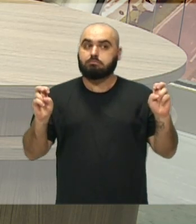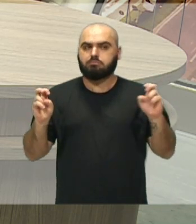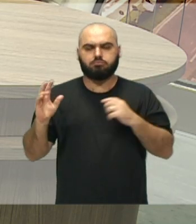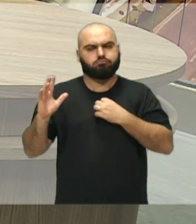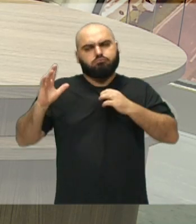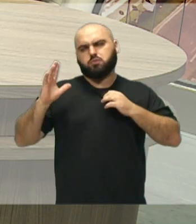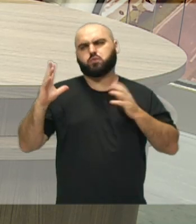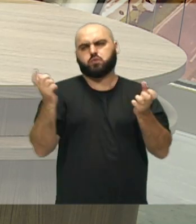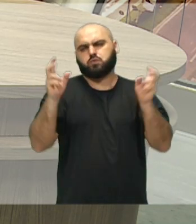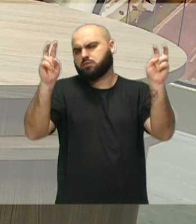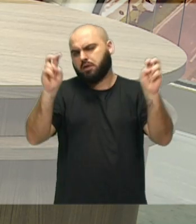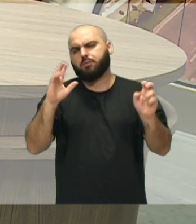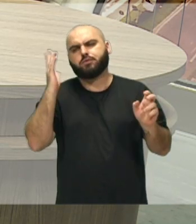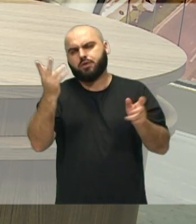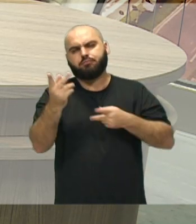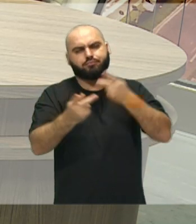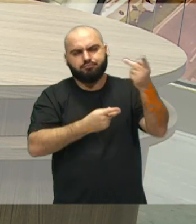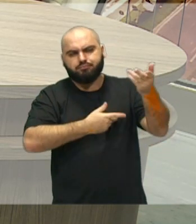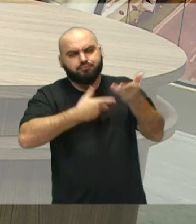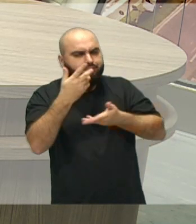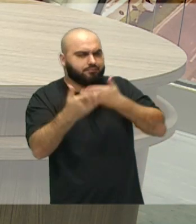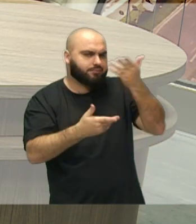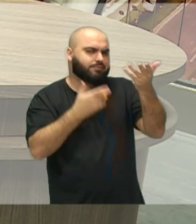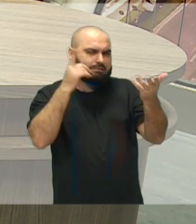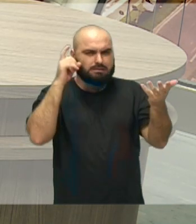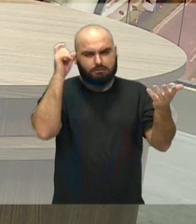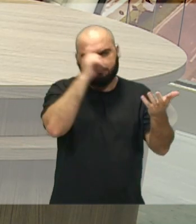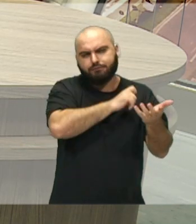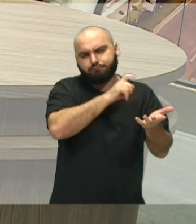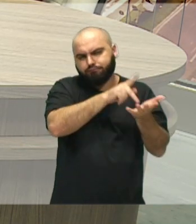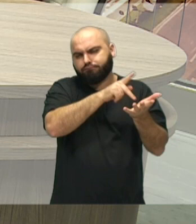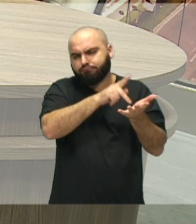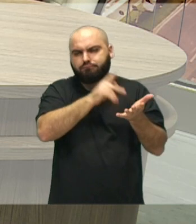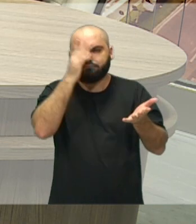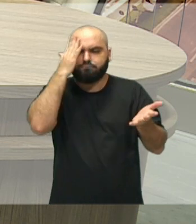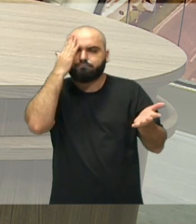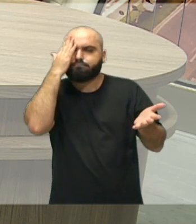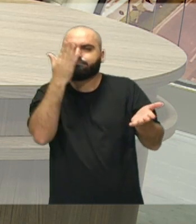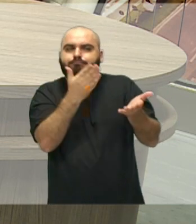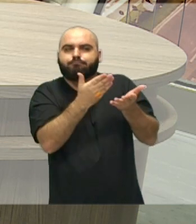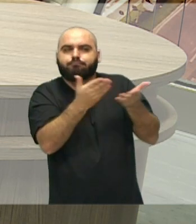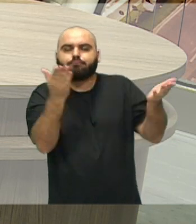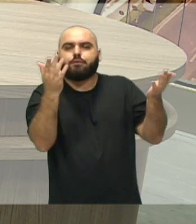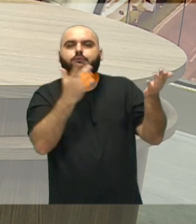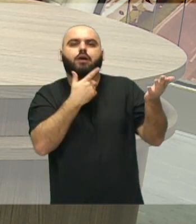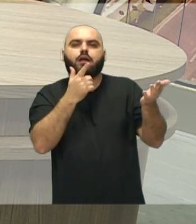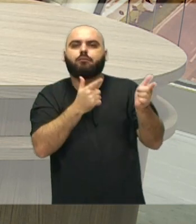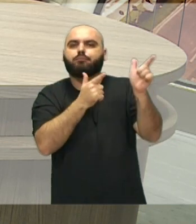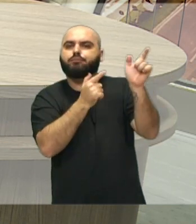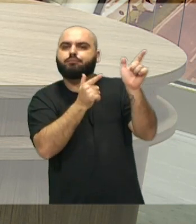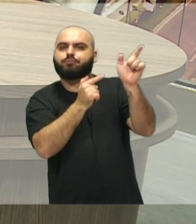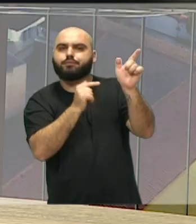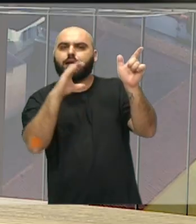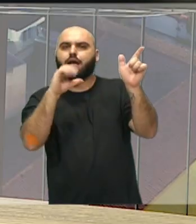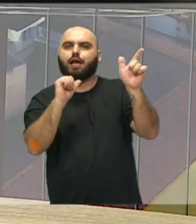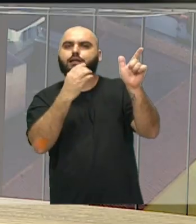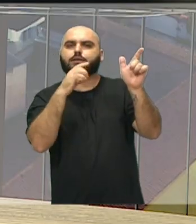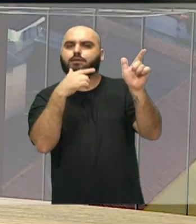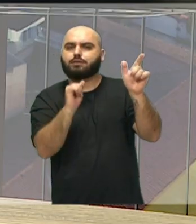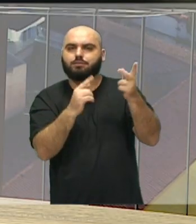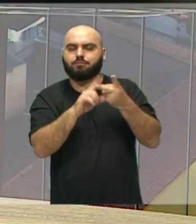o tema que a gente já estava, ele é bastante complexo, né? A gente falava da questão da caça, da questão